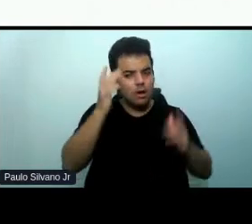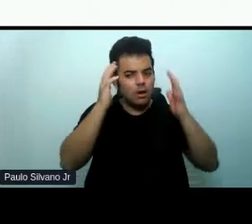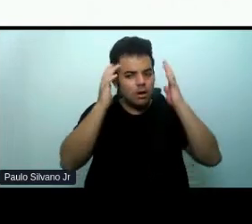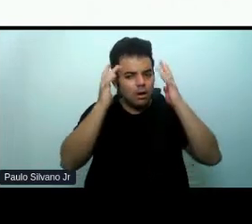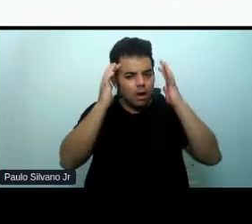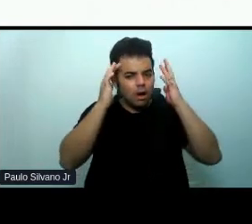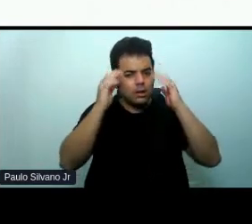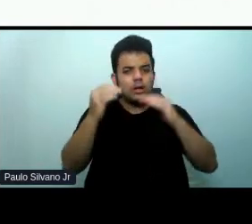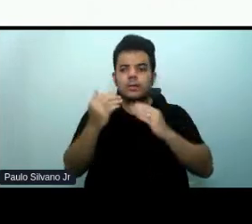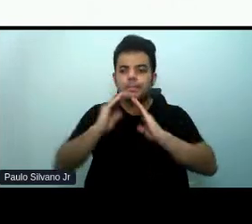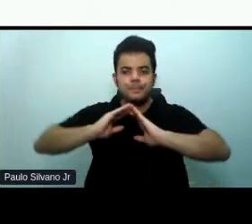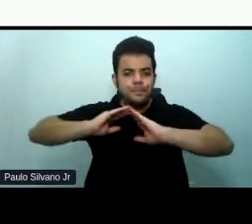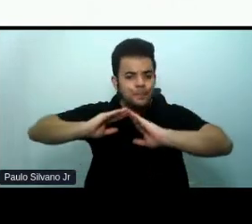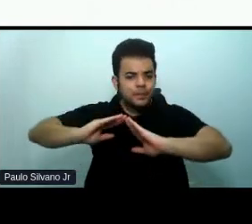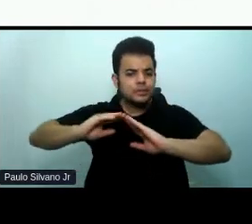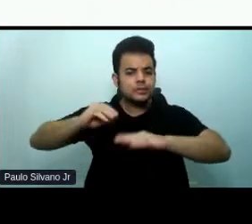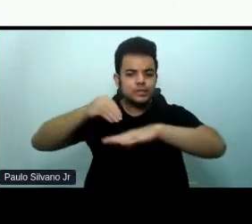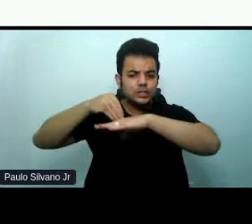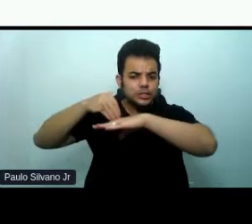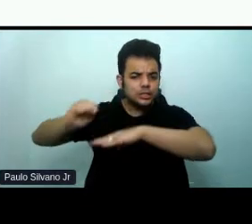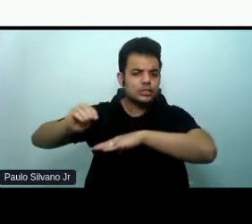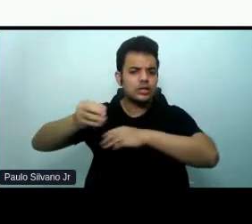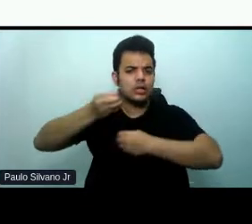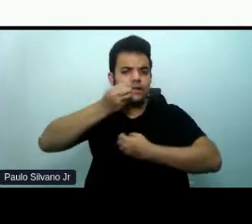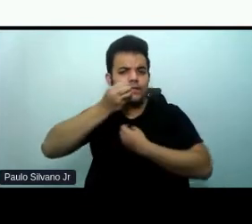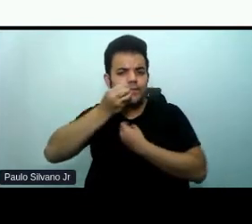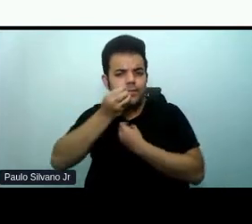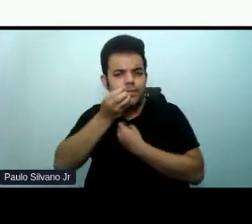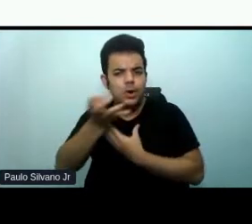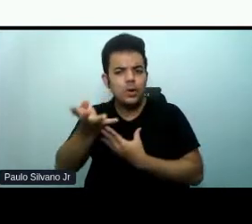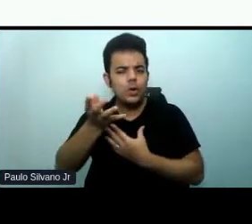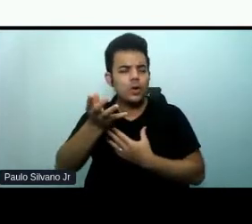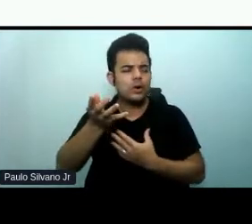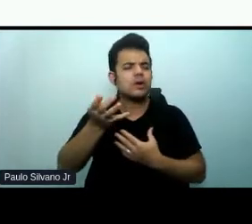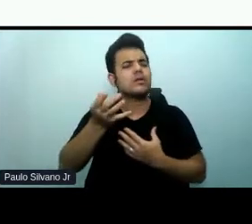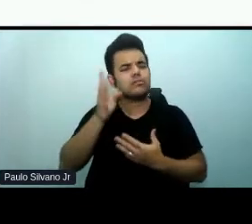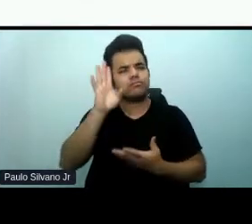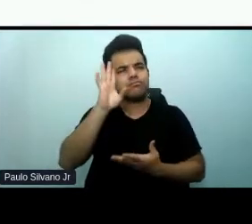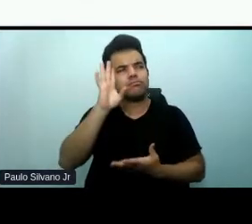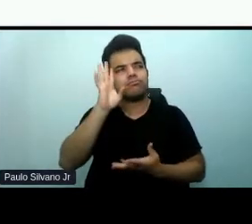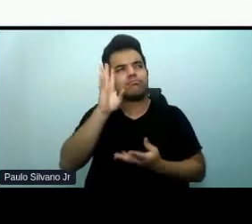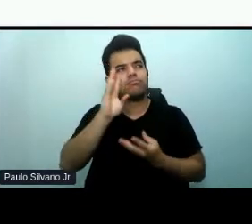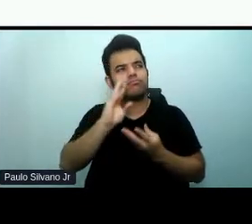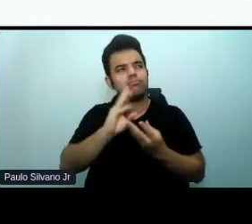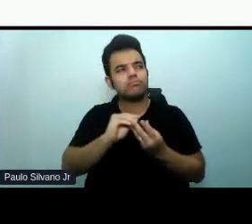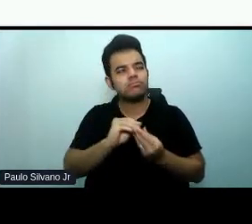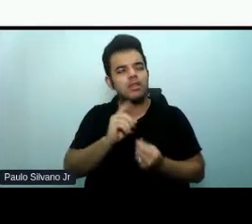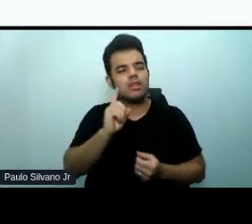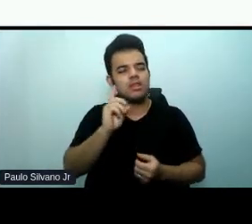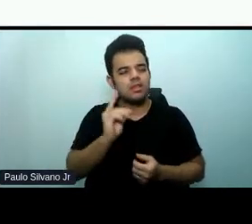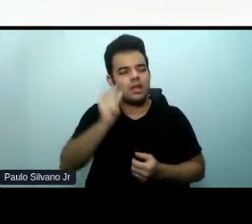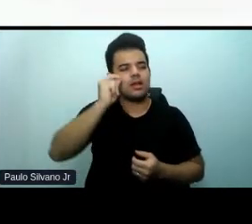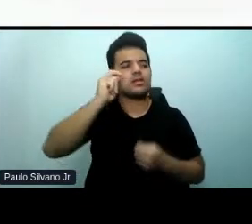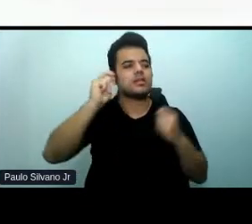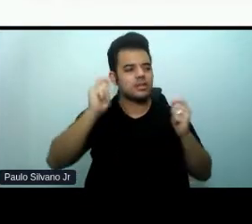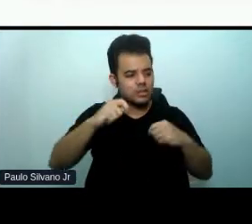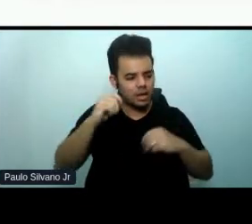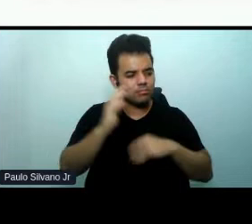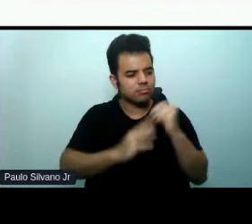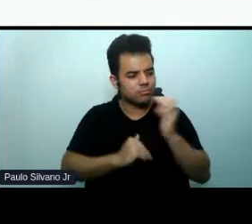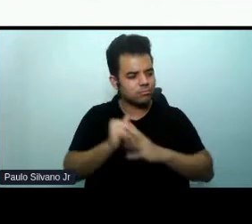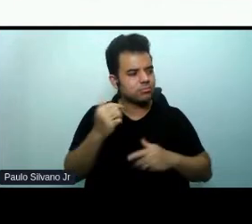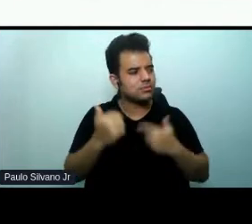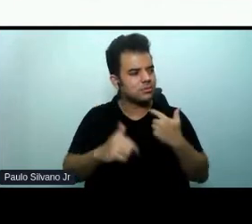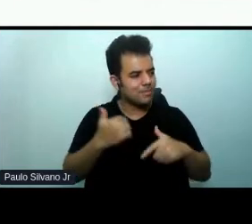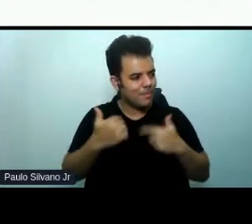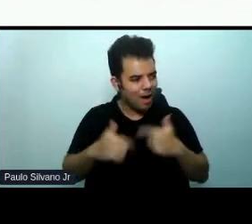eles começaram a pedir dicas, informações. Aí eu resolvi pegar isso como uma proposta de trabalho,